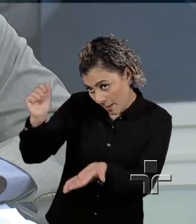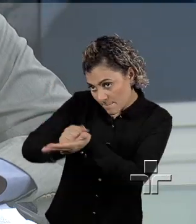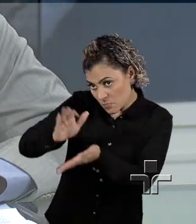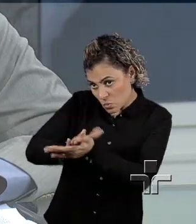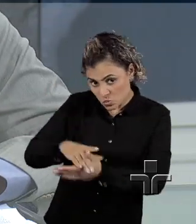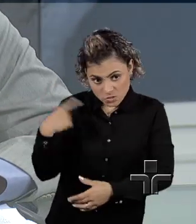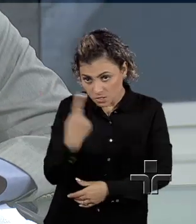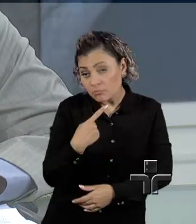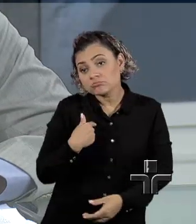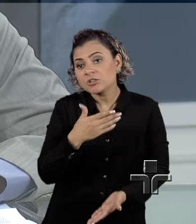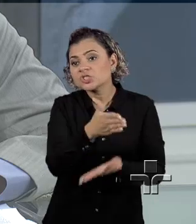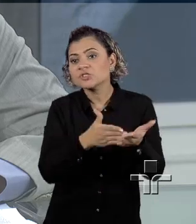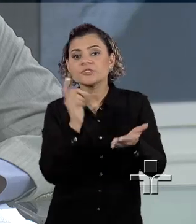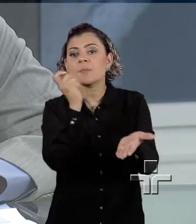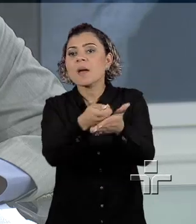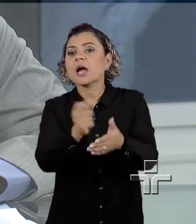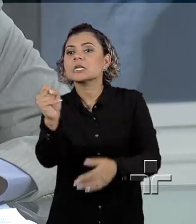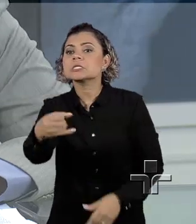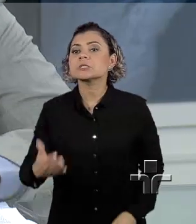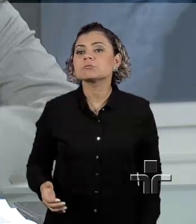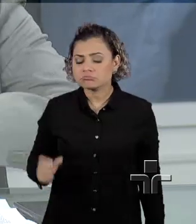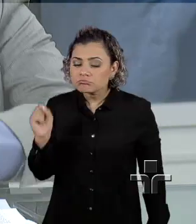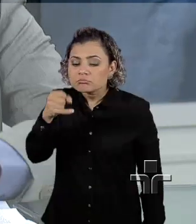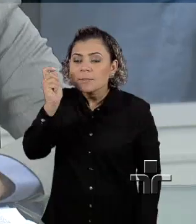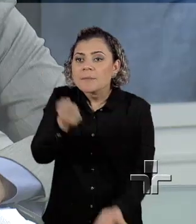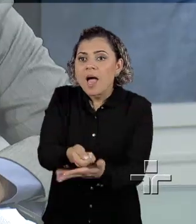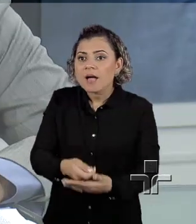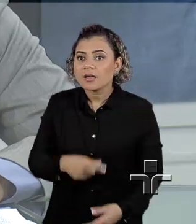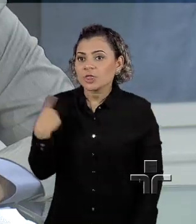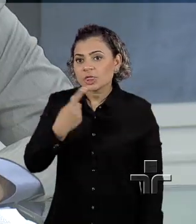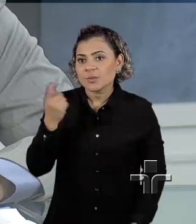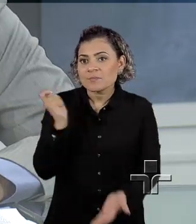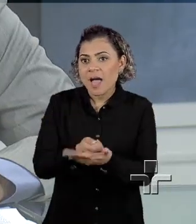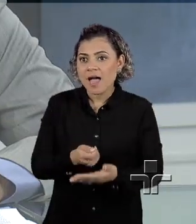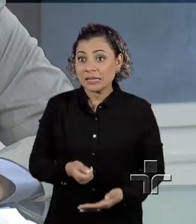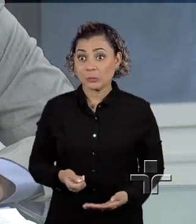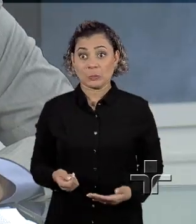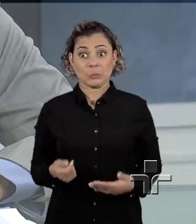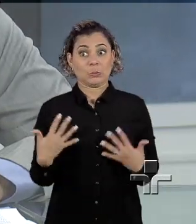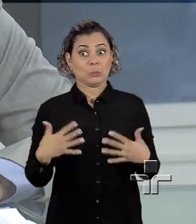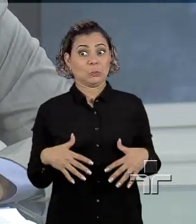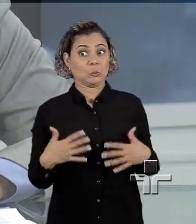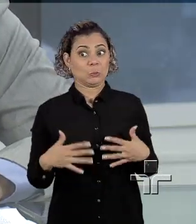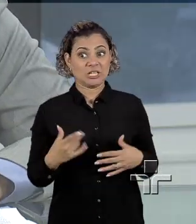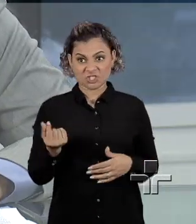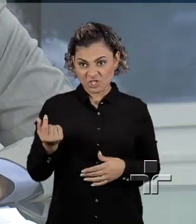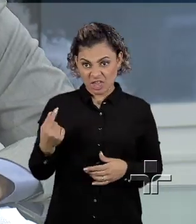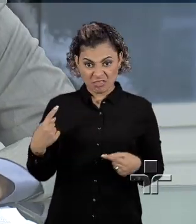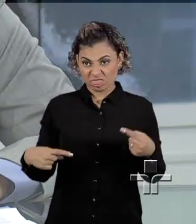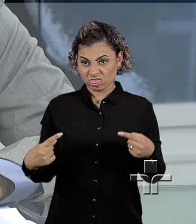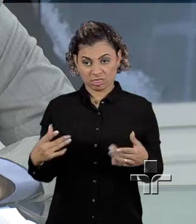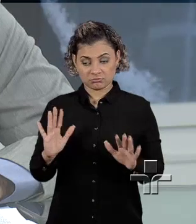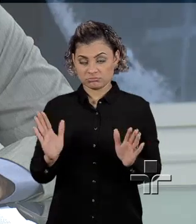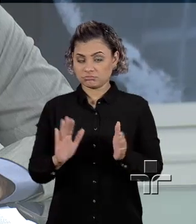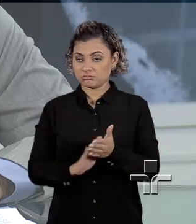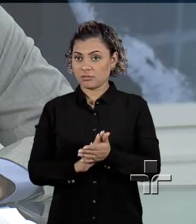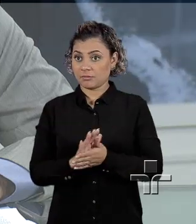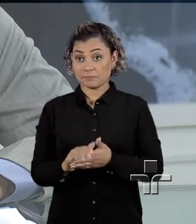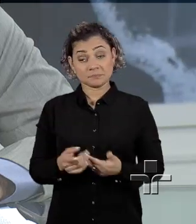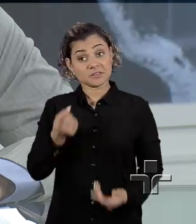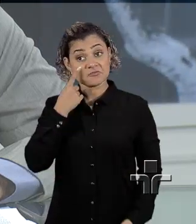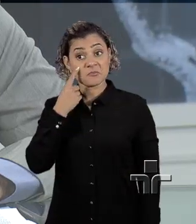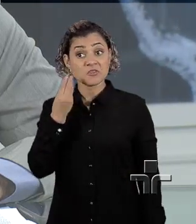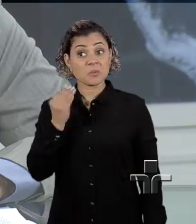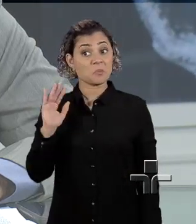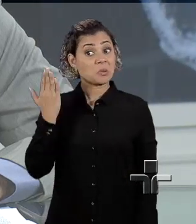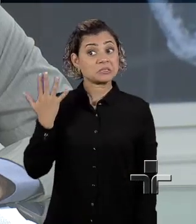pela Justiça. Meio milhão, enfim, nós pagamos. Então, a questão do dinheiro não está sendo discutida. Vamos ver o que vai